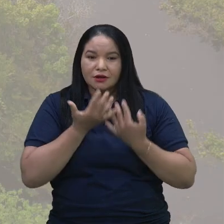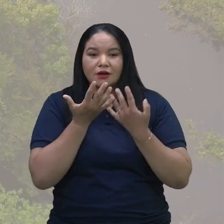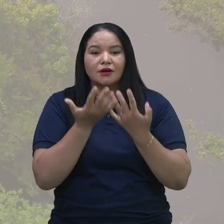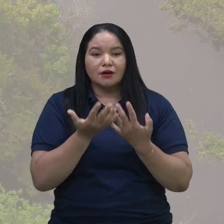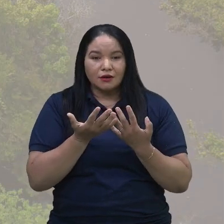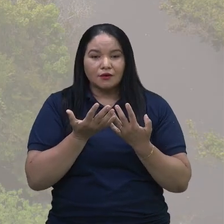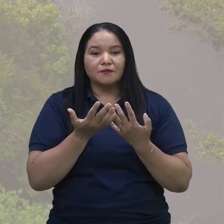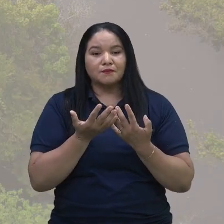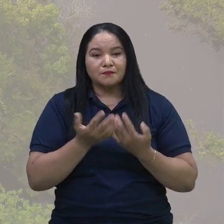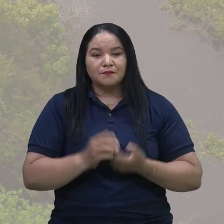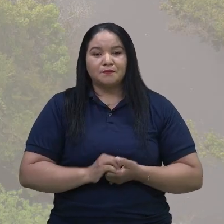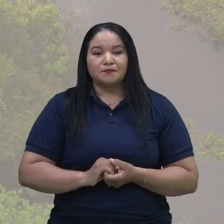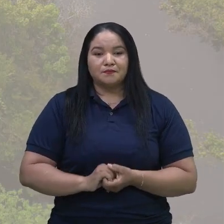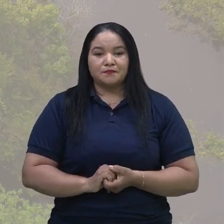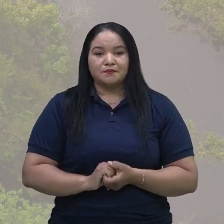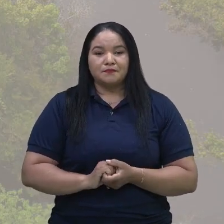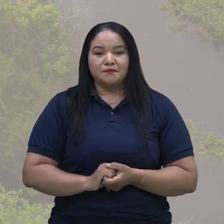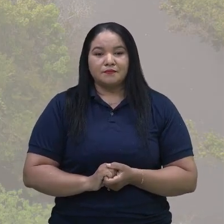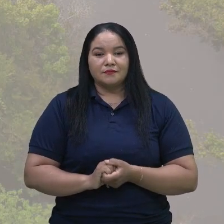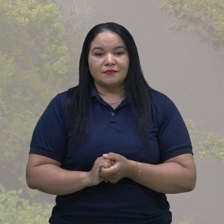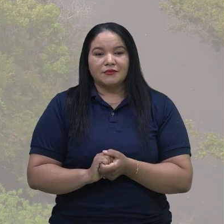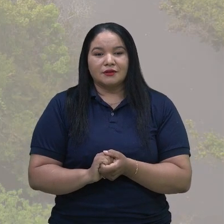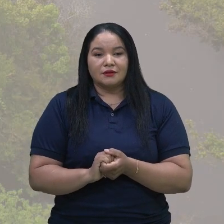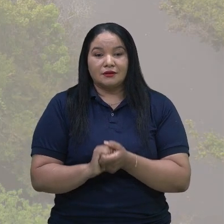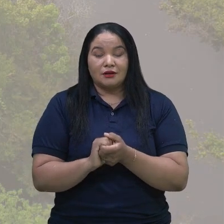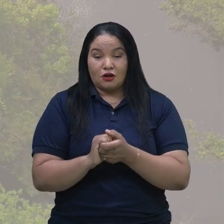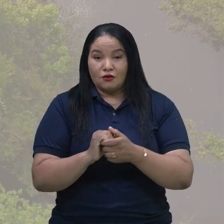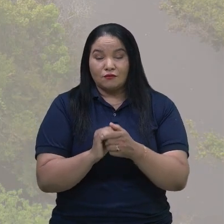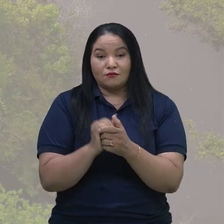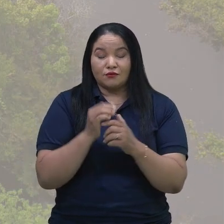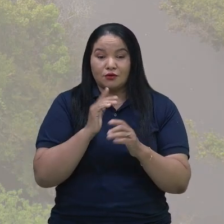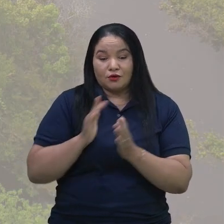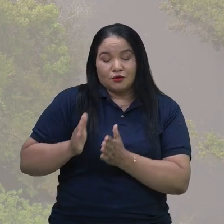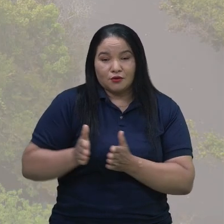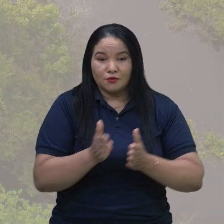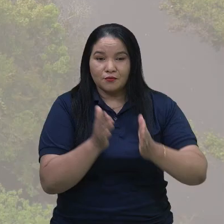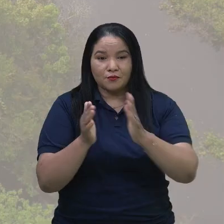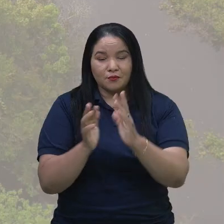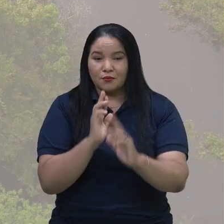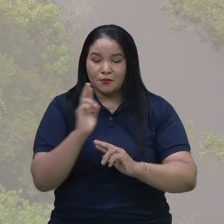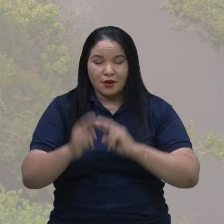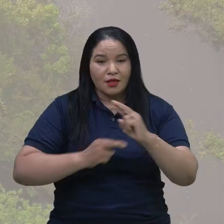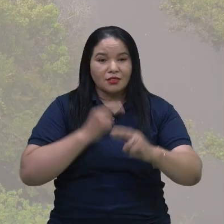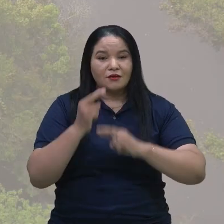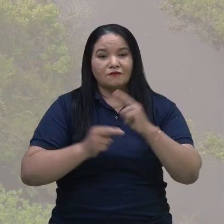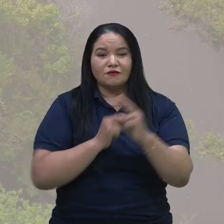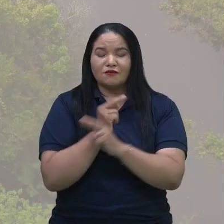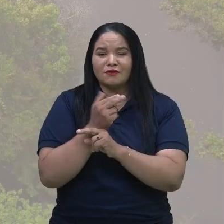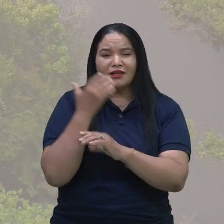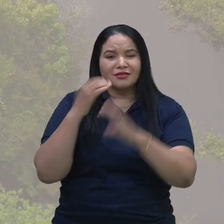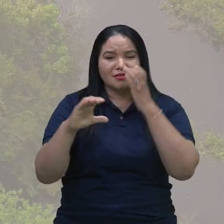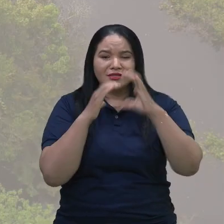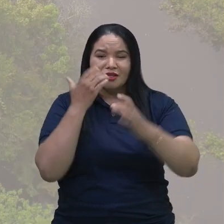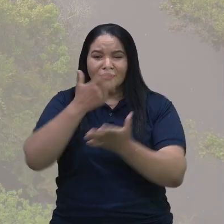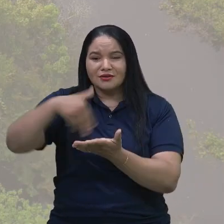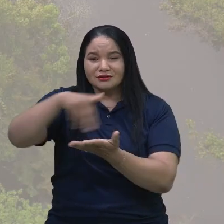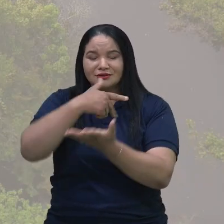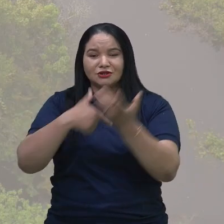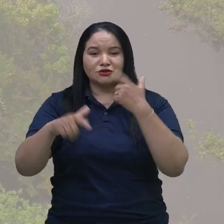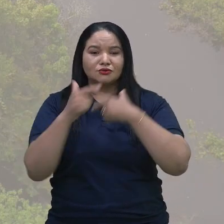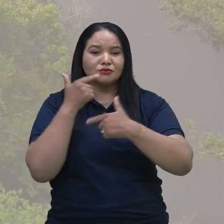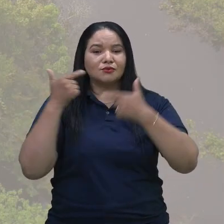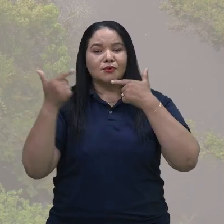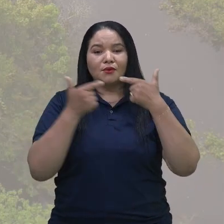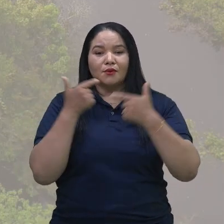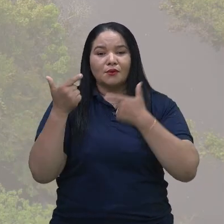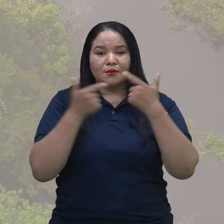inundação. Mas quando o rio voltar, vou cantar, vou dançar, vou sorrir. As águas